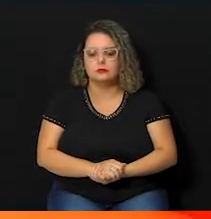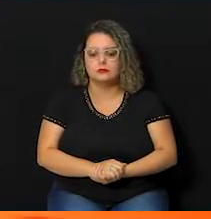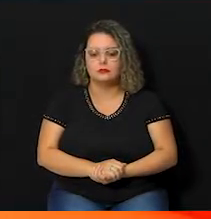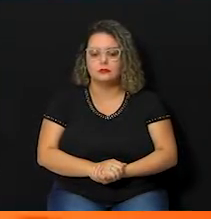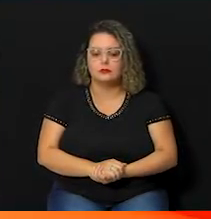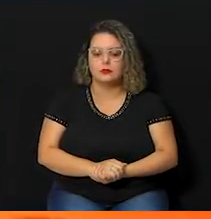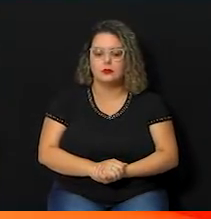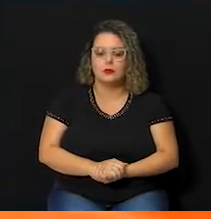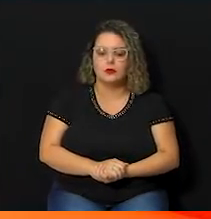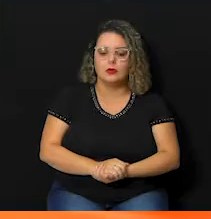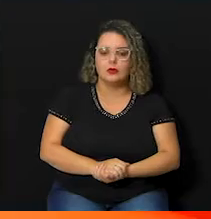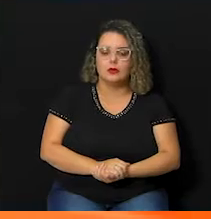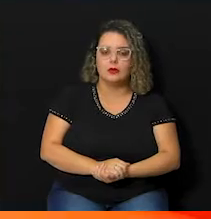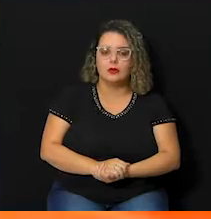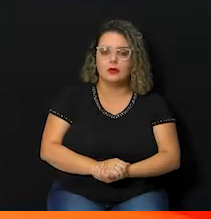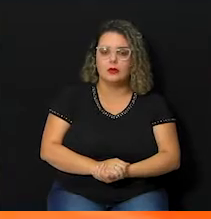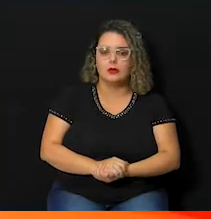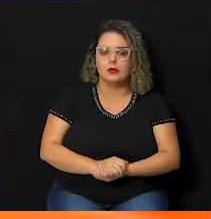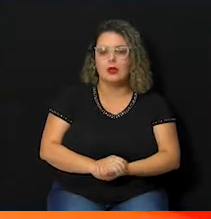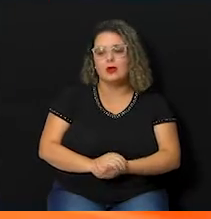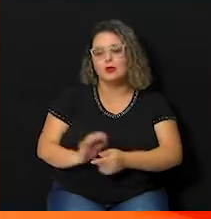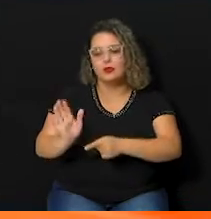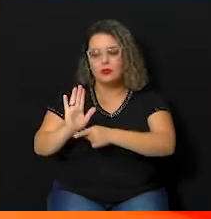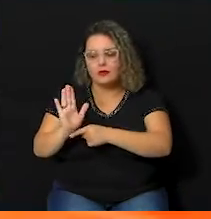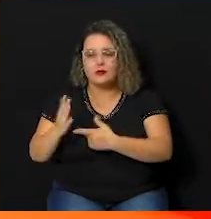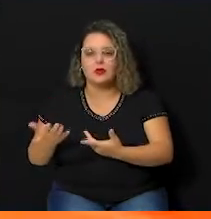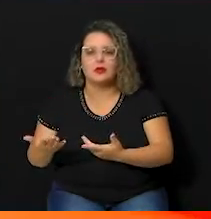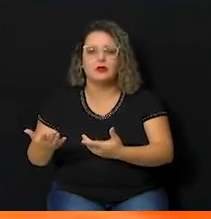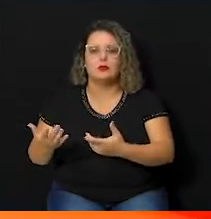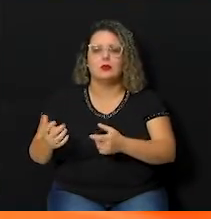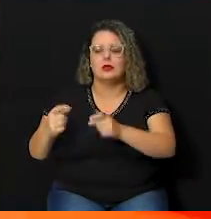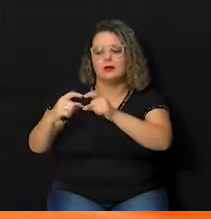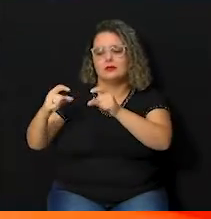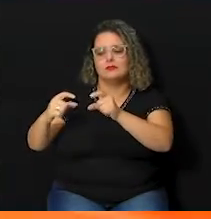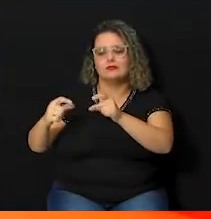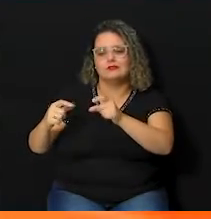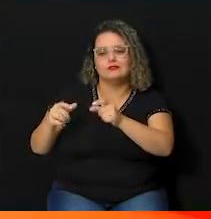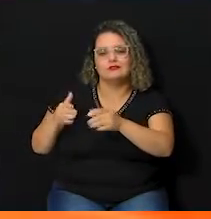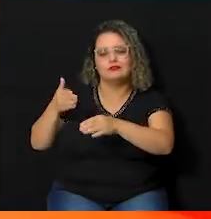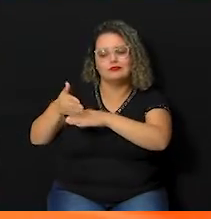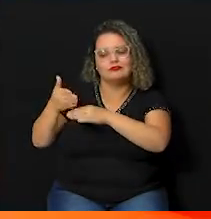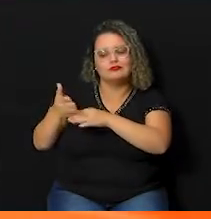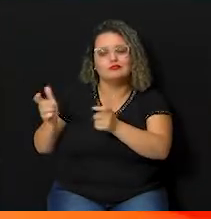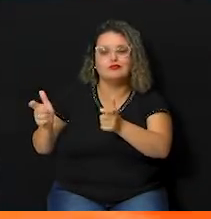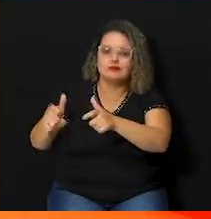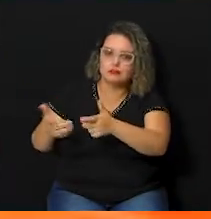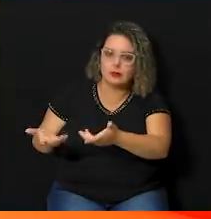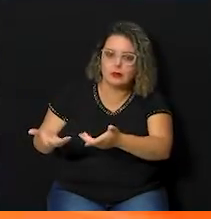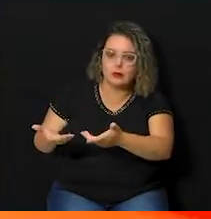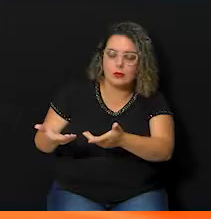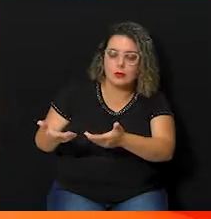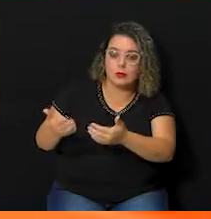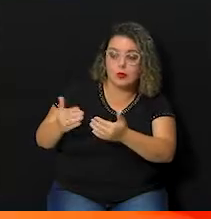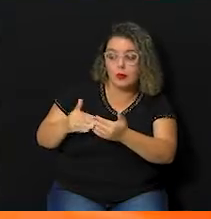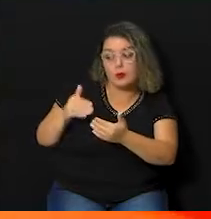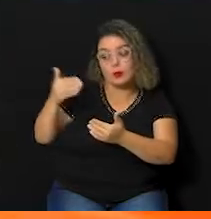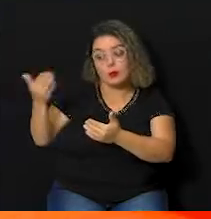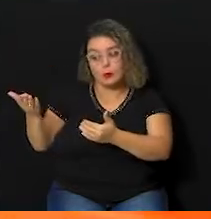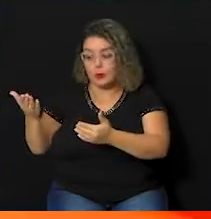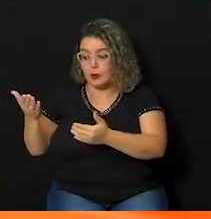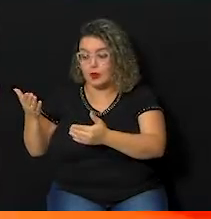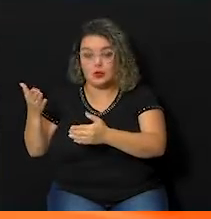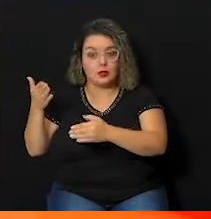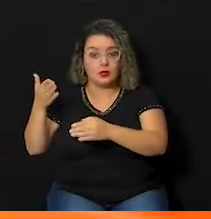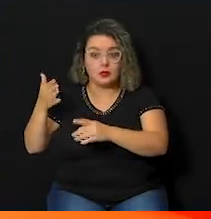Restart, Crepúsculo também, deu uma queda nas tirinhas. Então, tipo assim, o preconceito de fora, de quem não faz parte